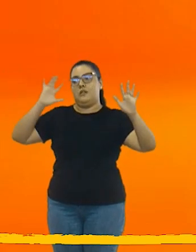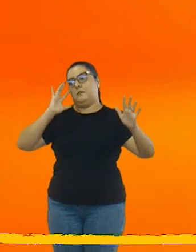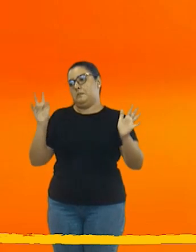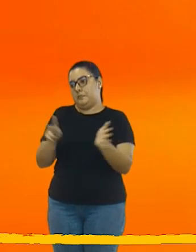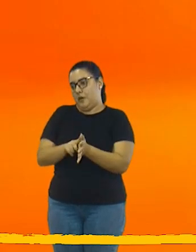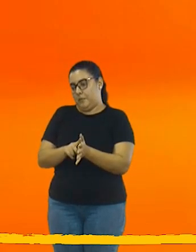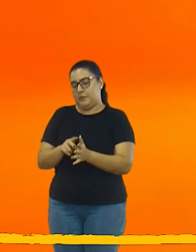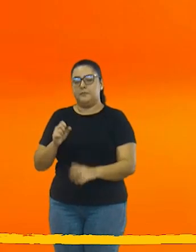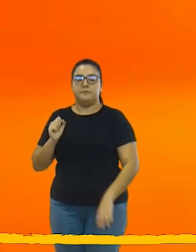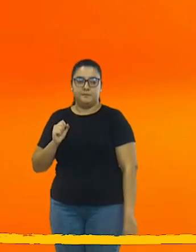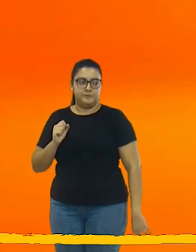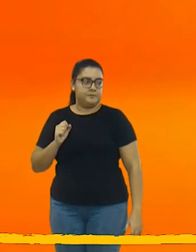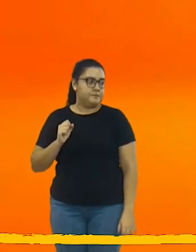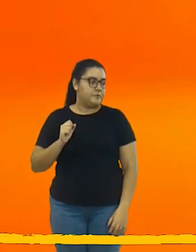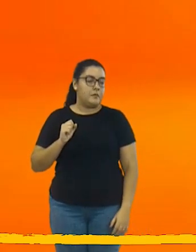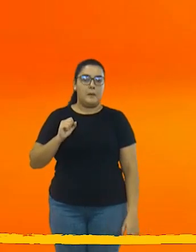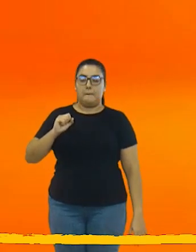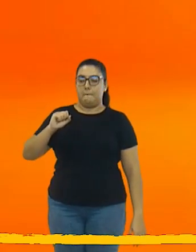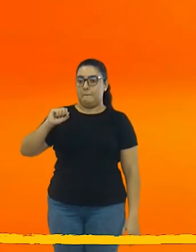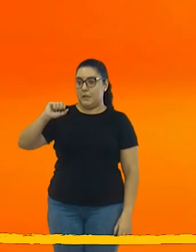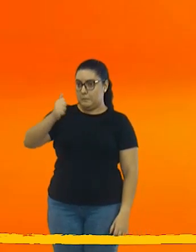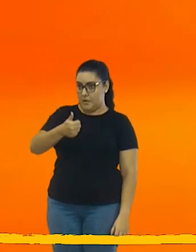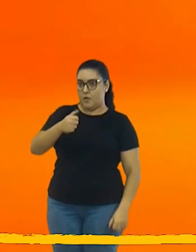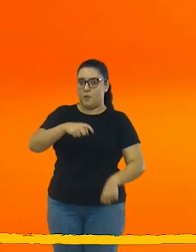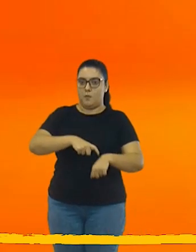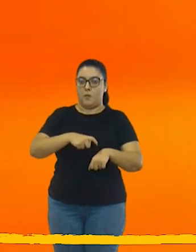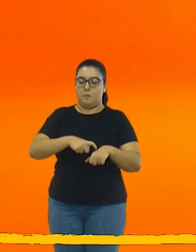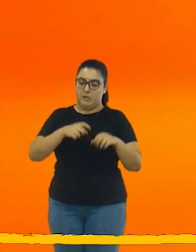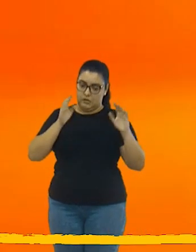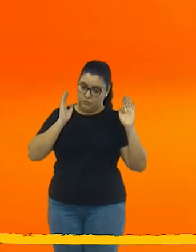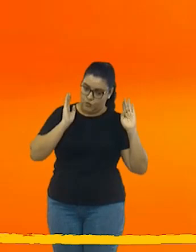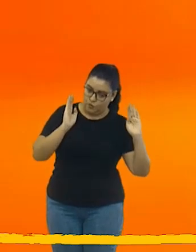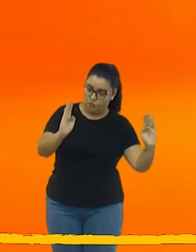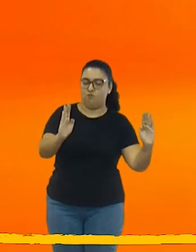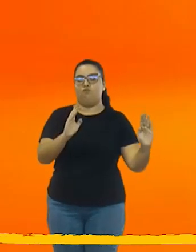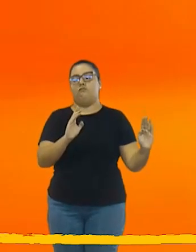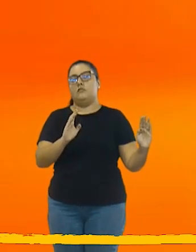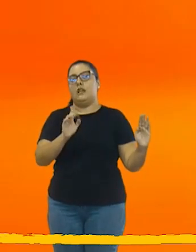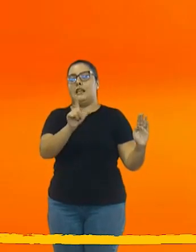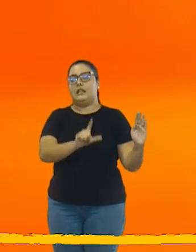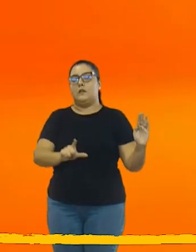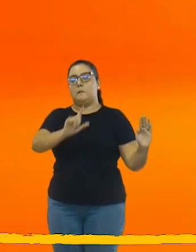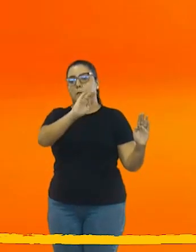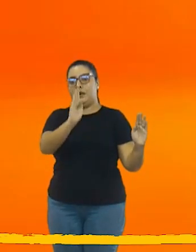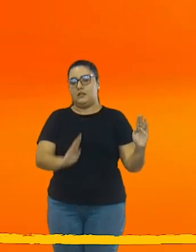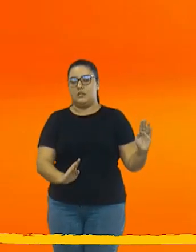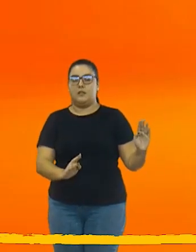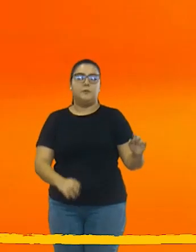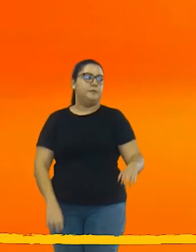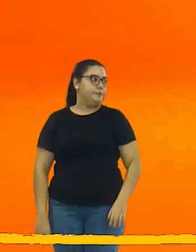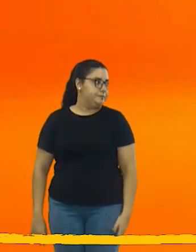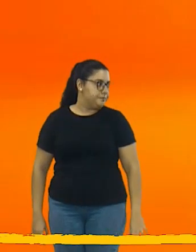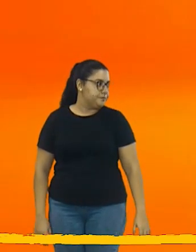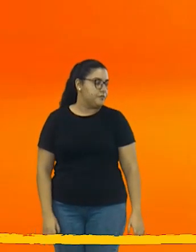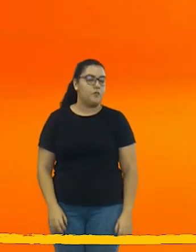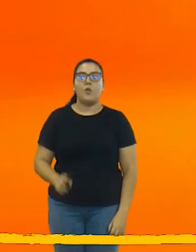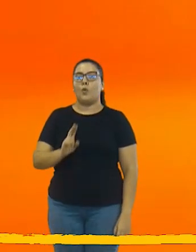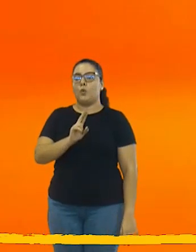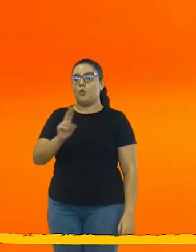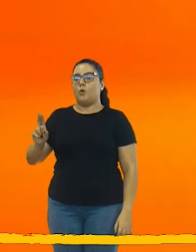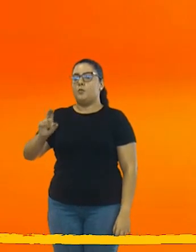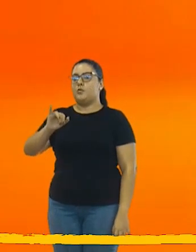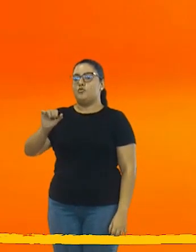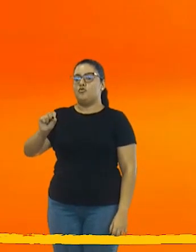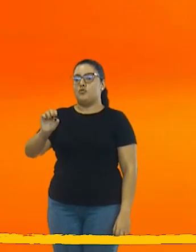idealização. Esse foi o primeiro momento do regionalismo na literatura brasileira. José de Alencar com o